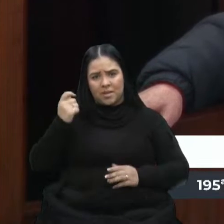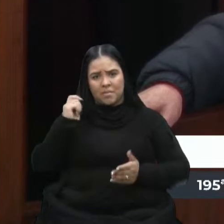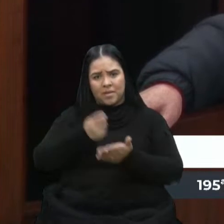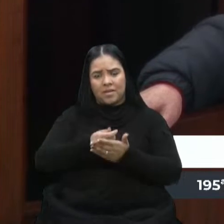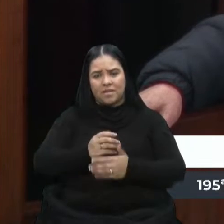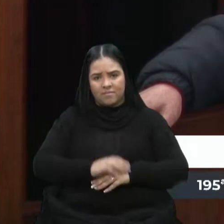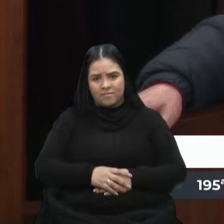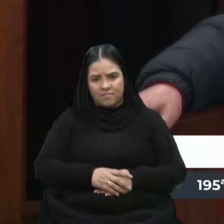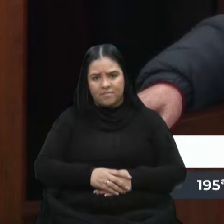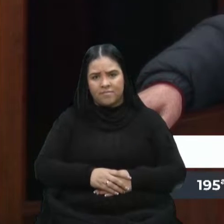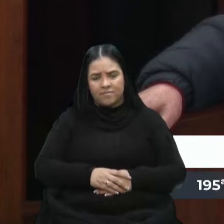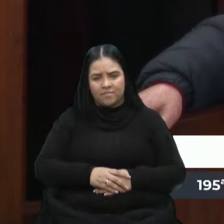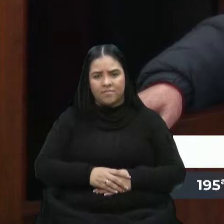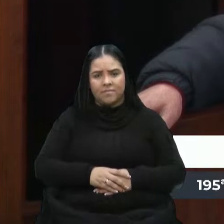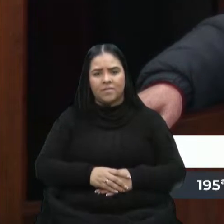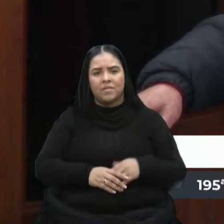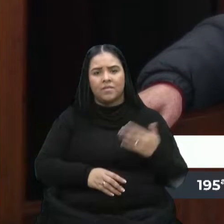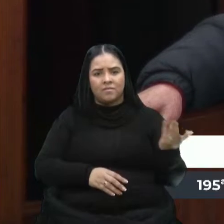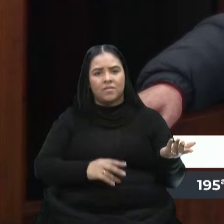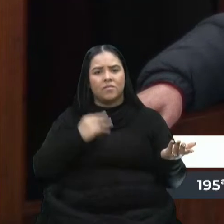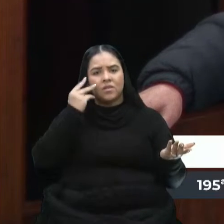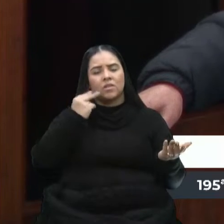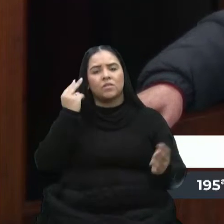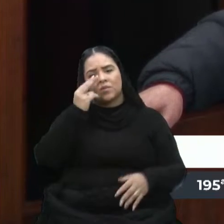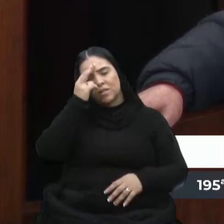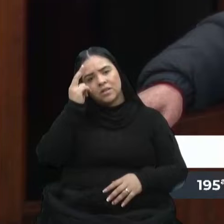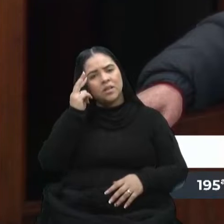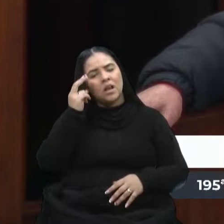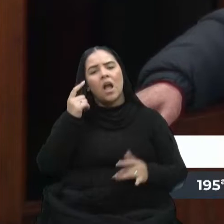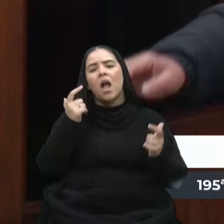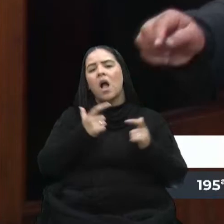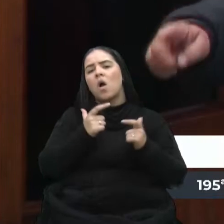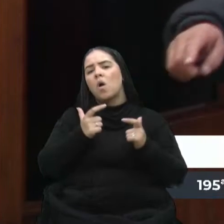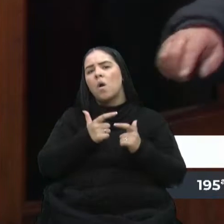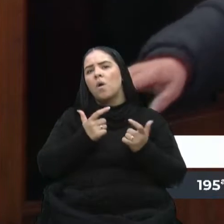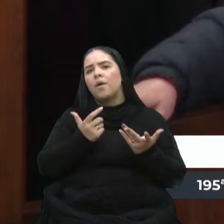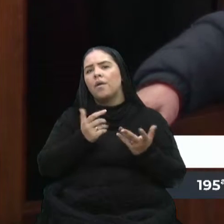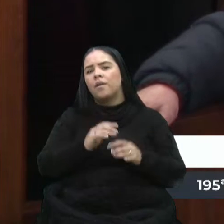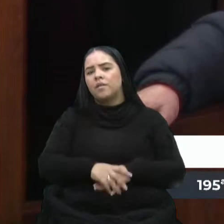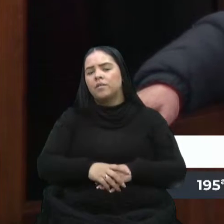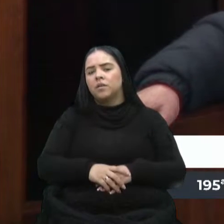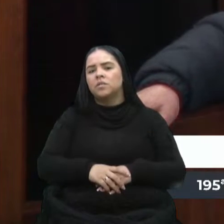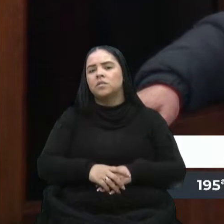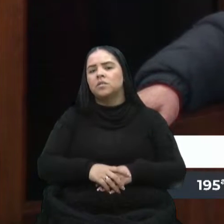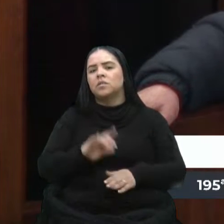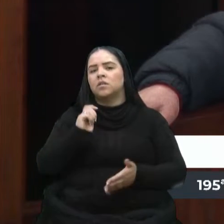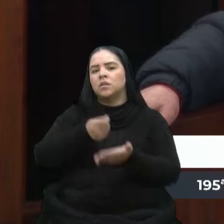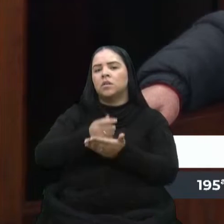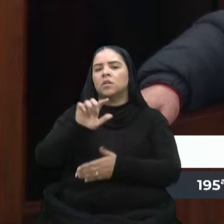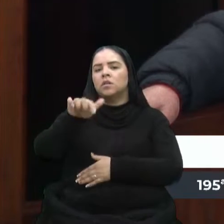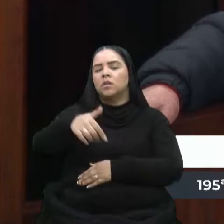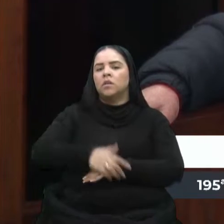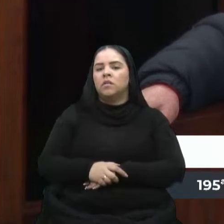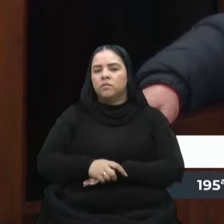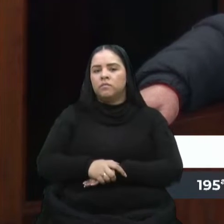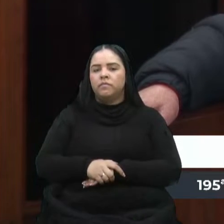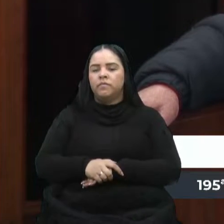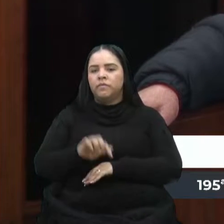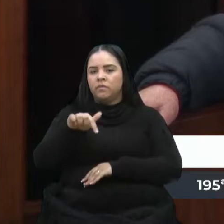leite, vereador Velocino, aonde saiu mais? Lá no consumidor, nesse